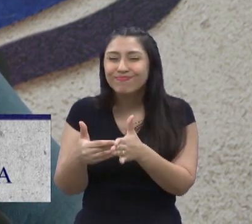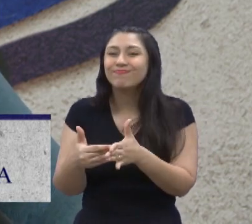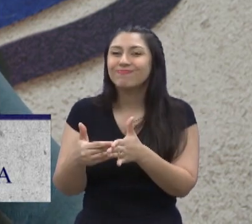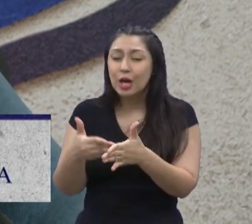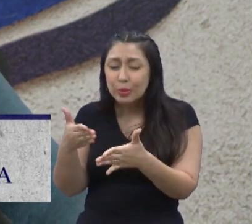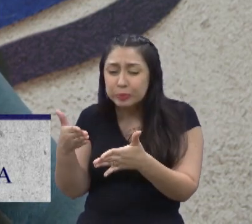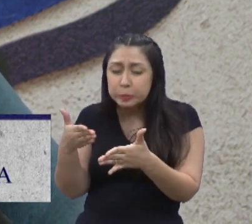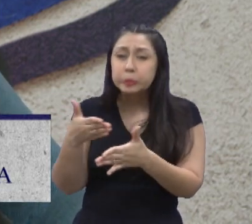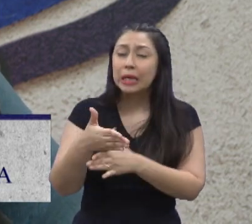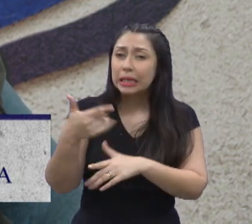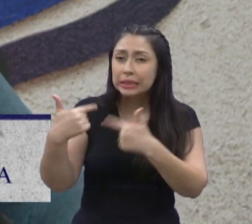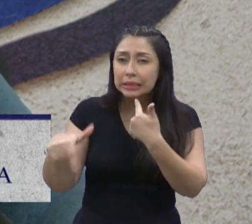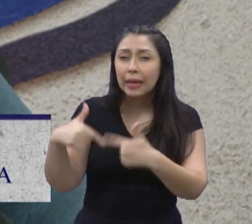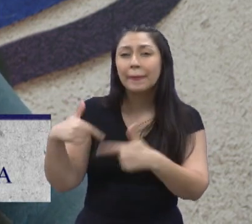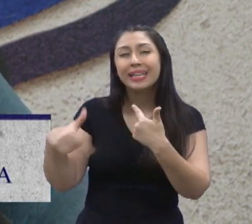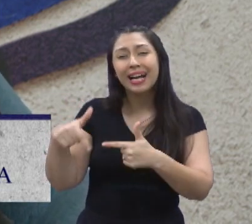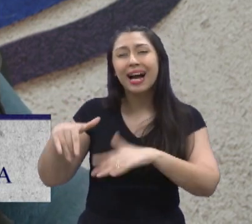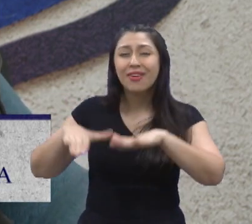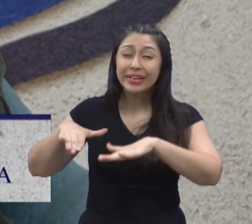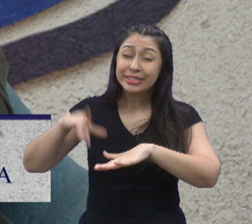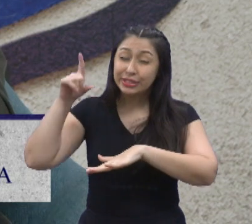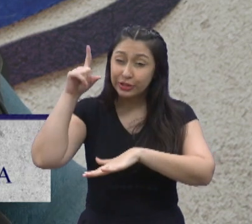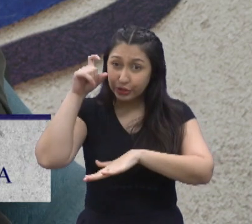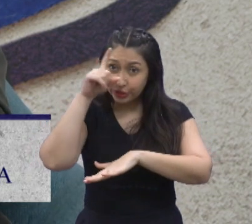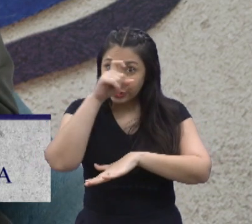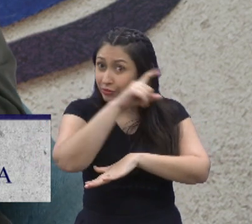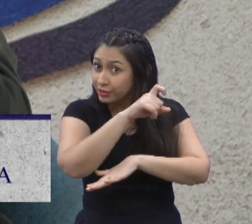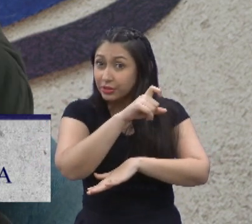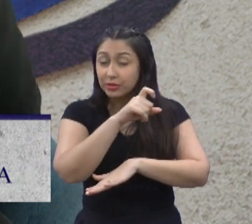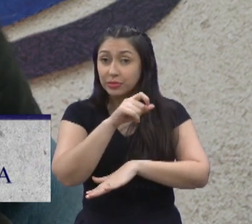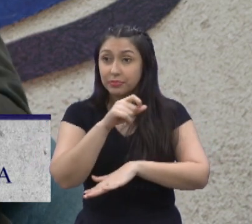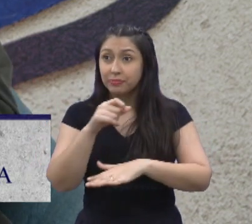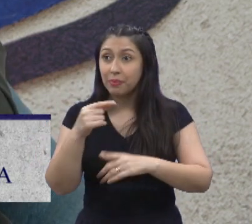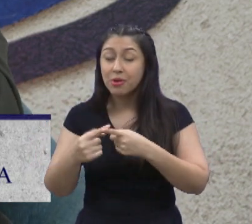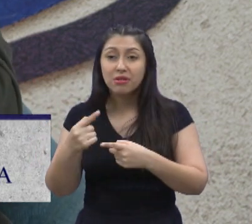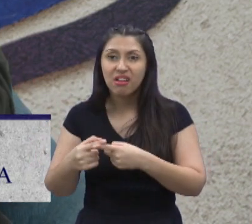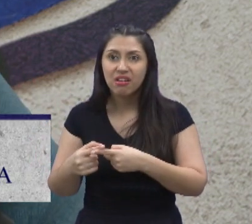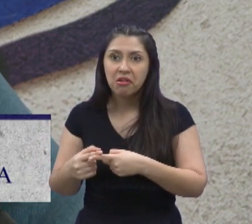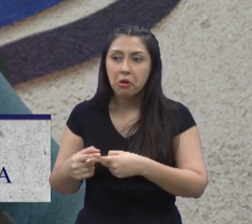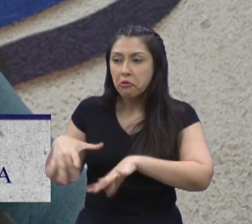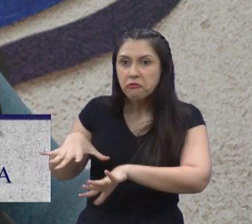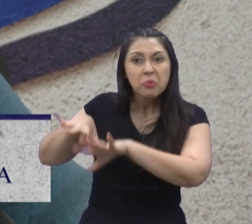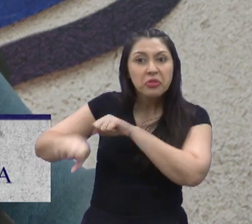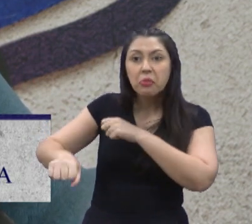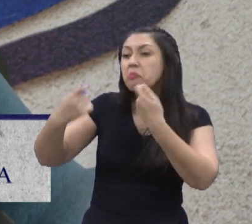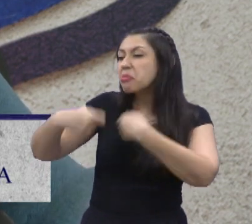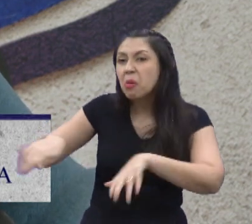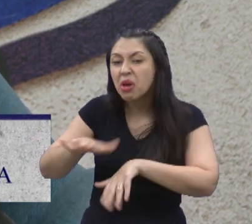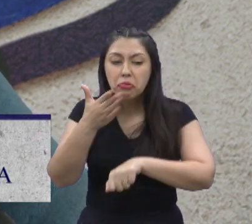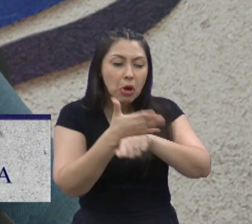trabalhar com qualquer área de vendas muito baixa, né? Não precisa de nenhuma certificação, não precisa de nenhuma